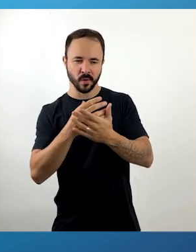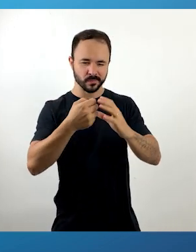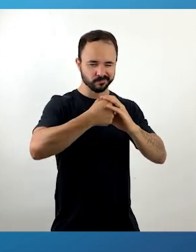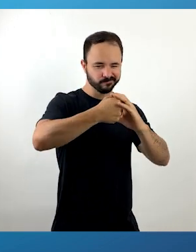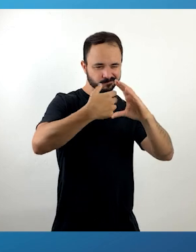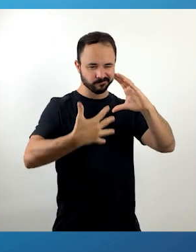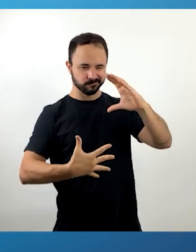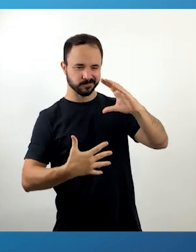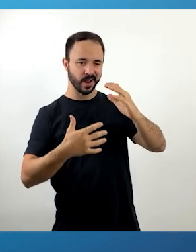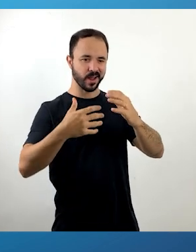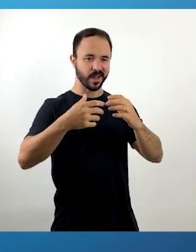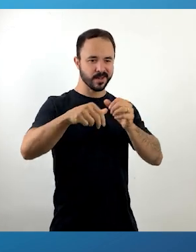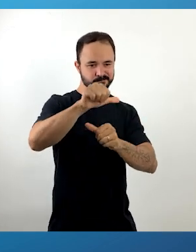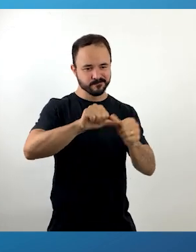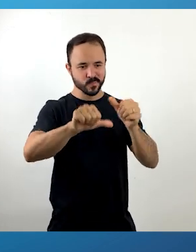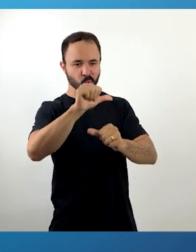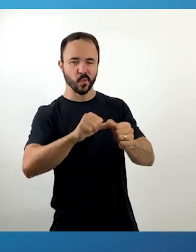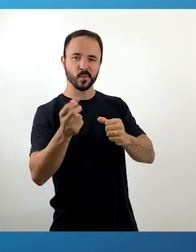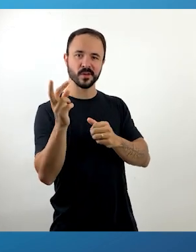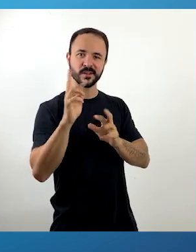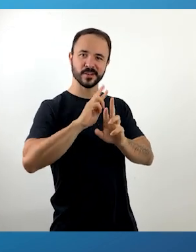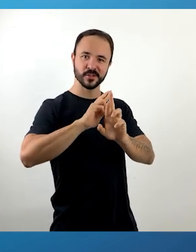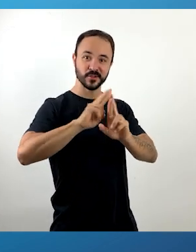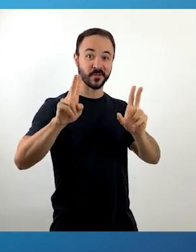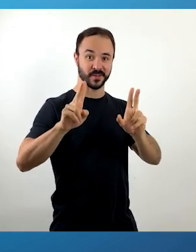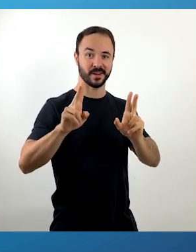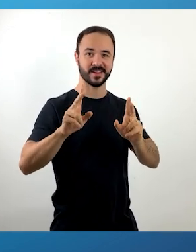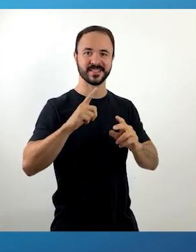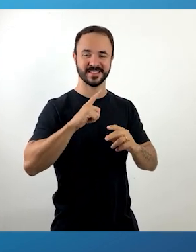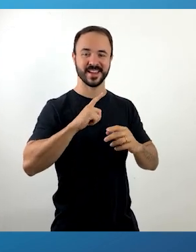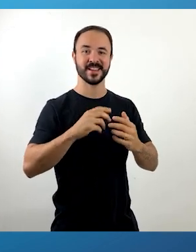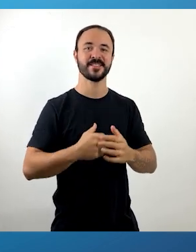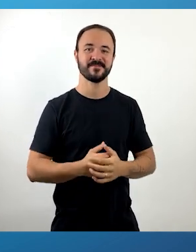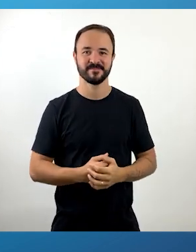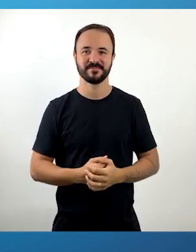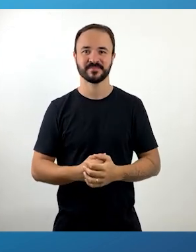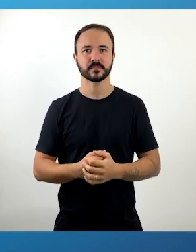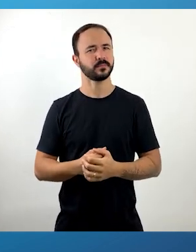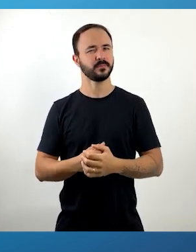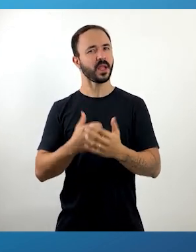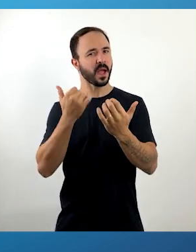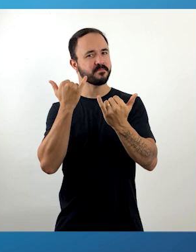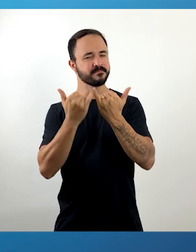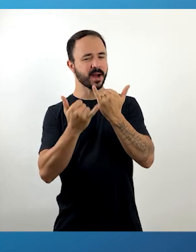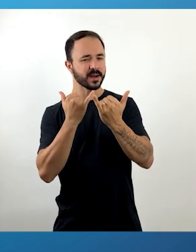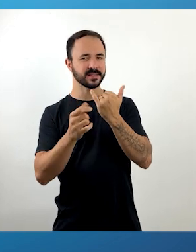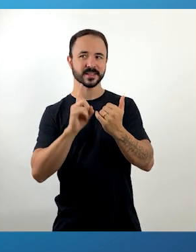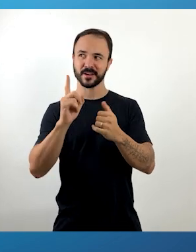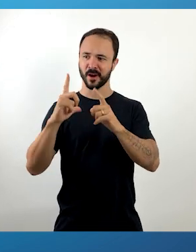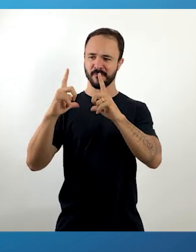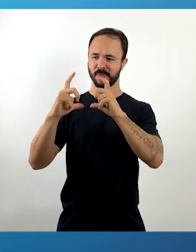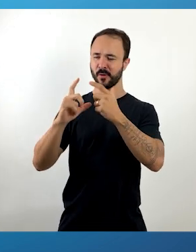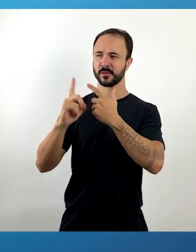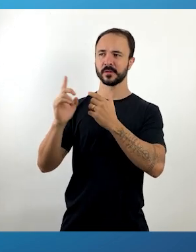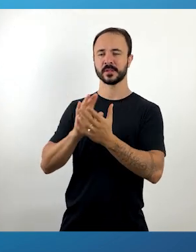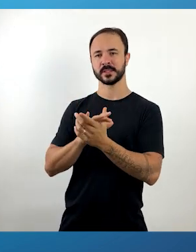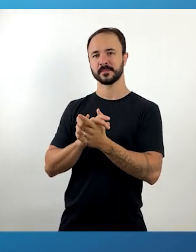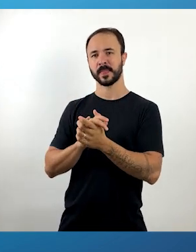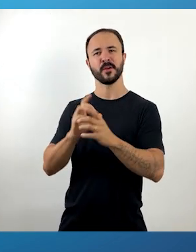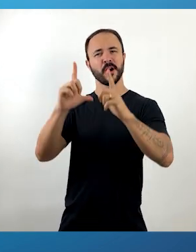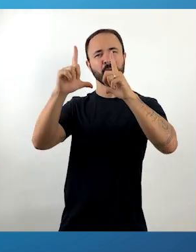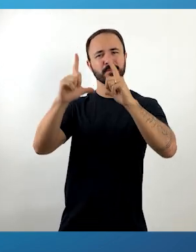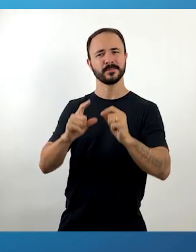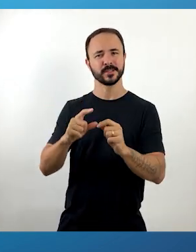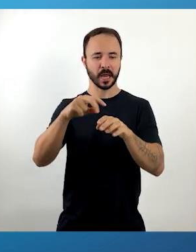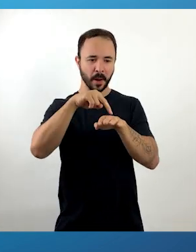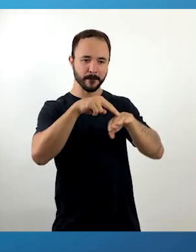características diferentes olha só aqui o exemplo aqui basicamente ele está bem parecido né dentro dessa imagem